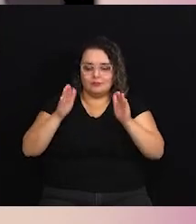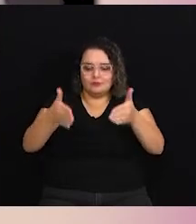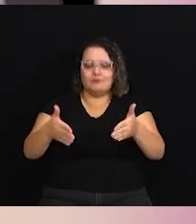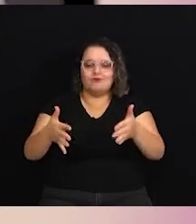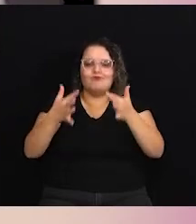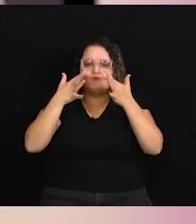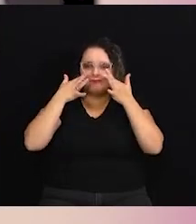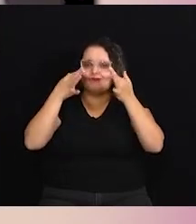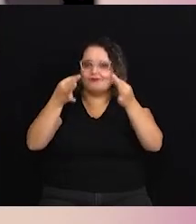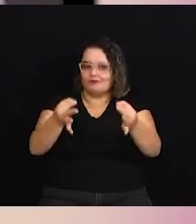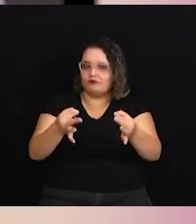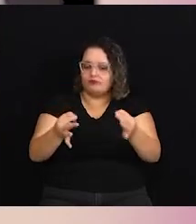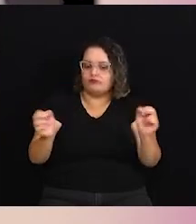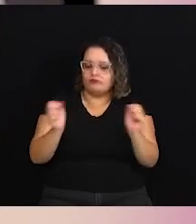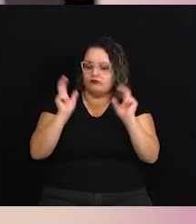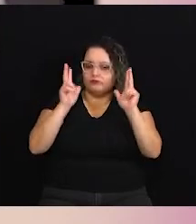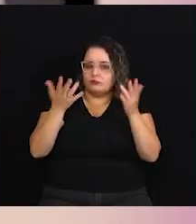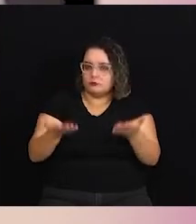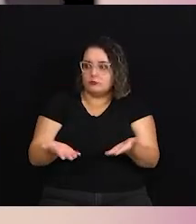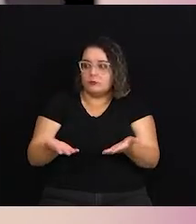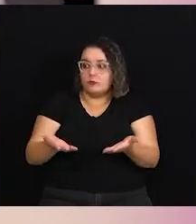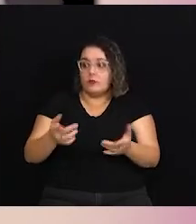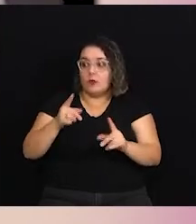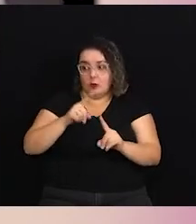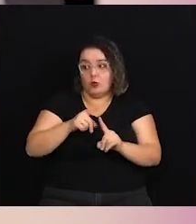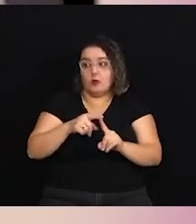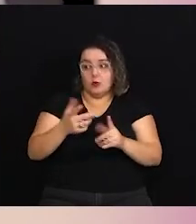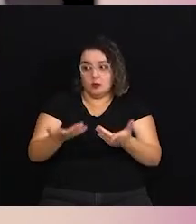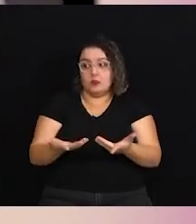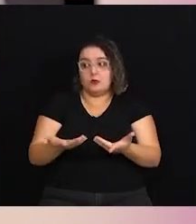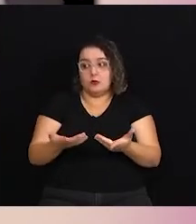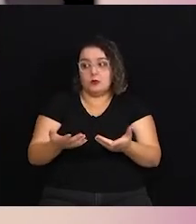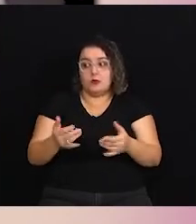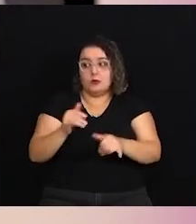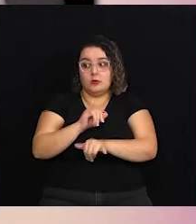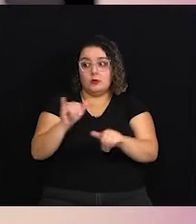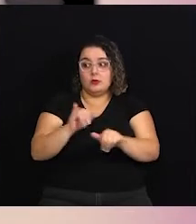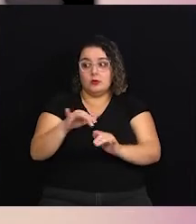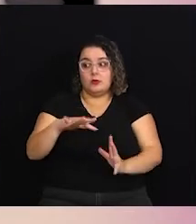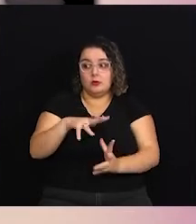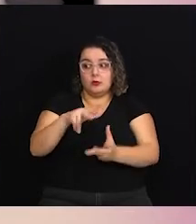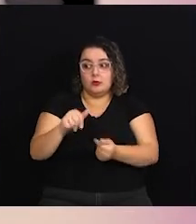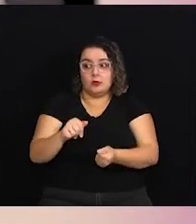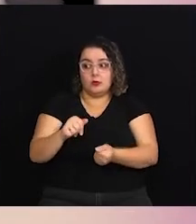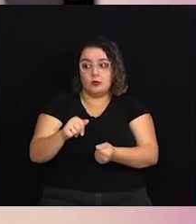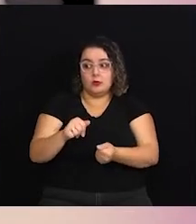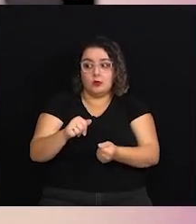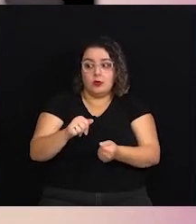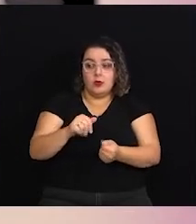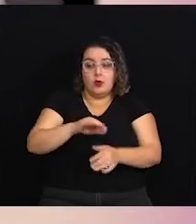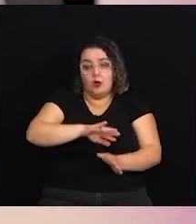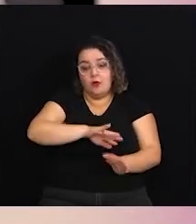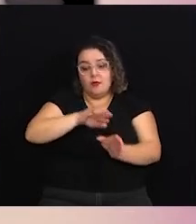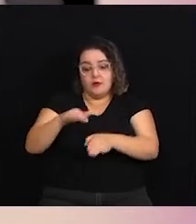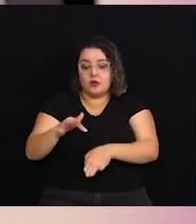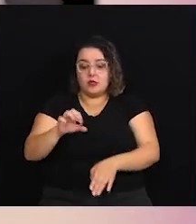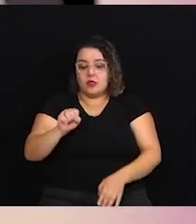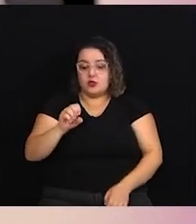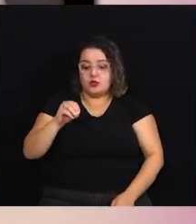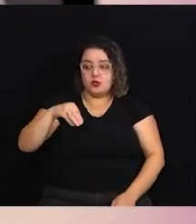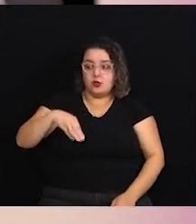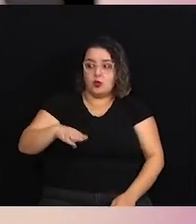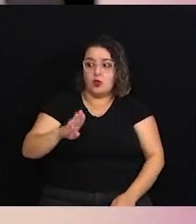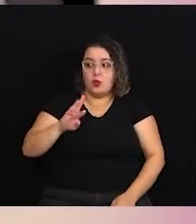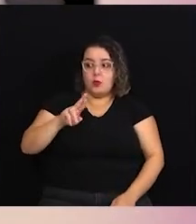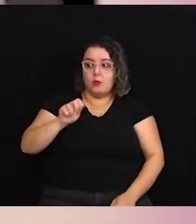gostaria de chamar atenção é tanto que foi o motivo da campanha Global fora das sombras né que eu tive o cuidado